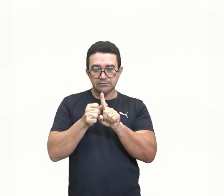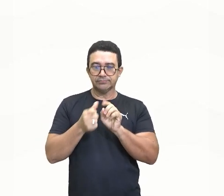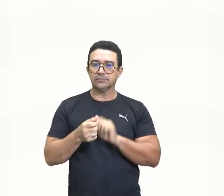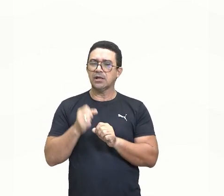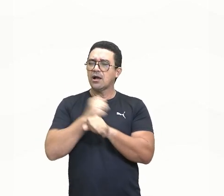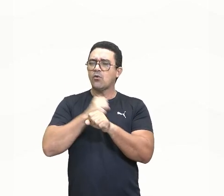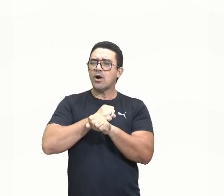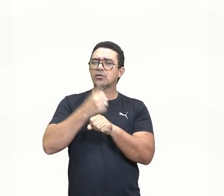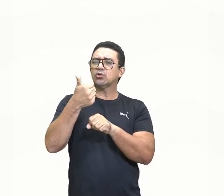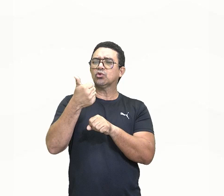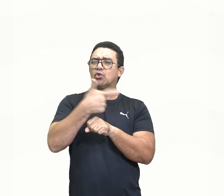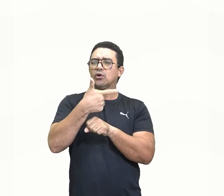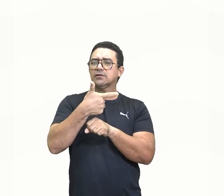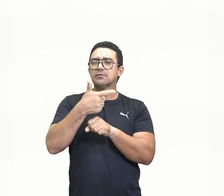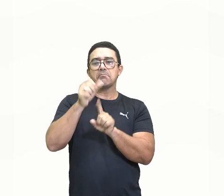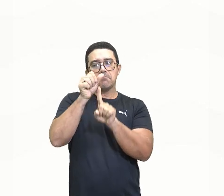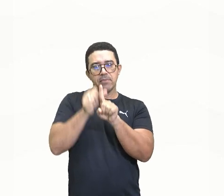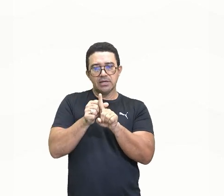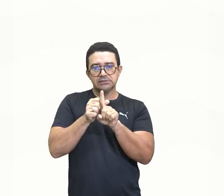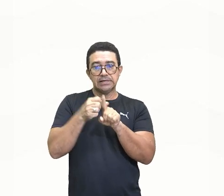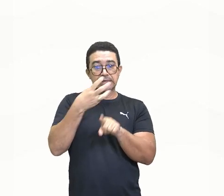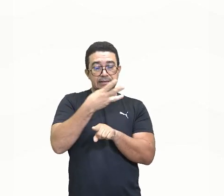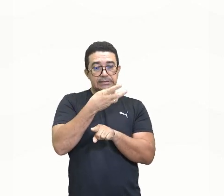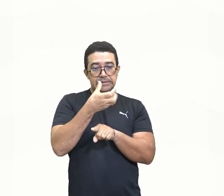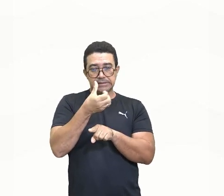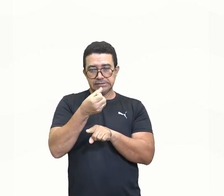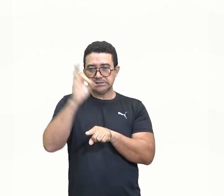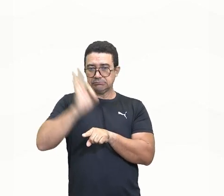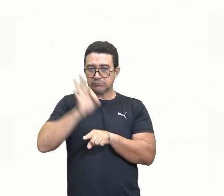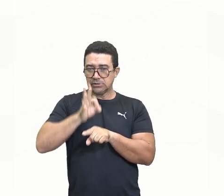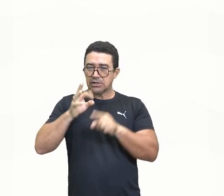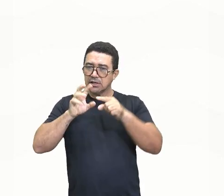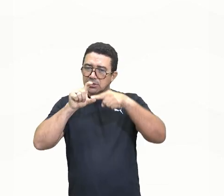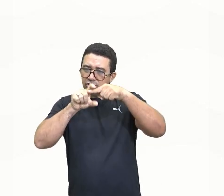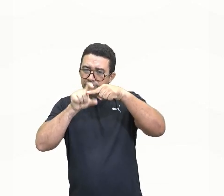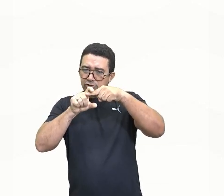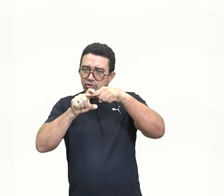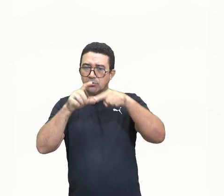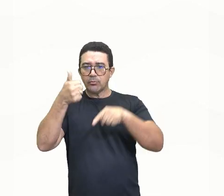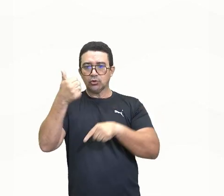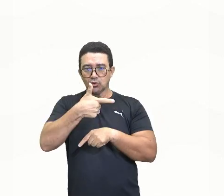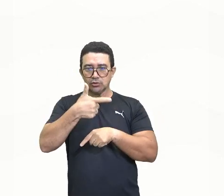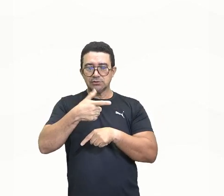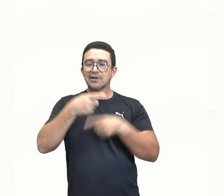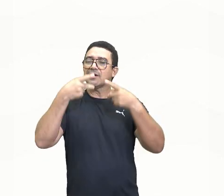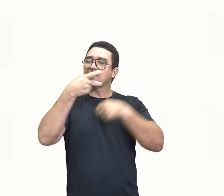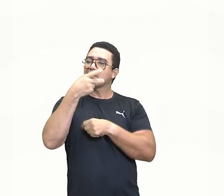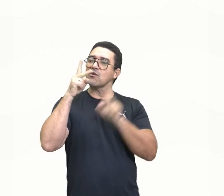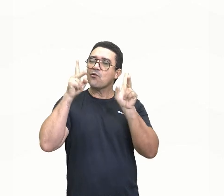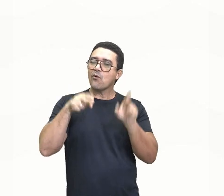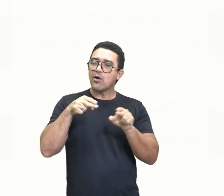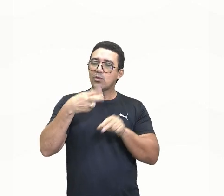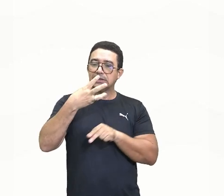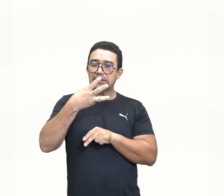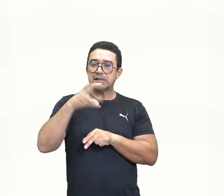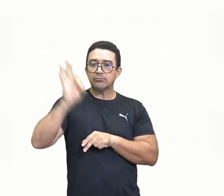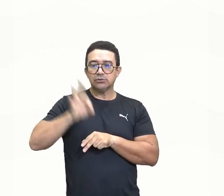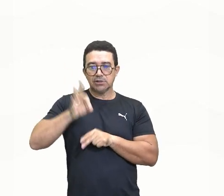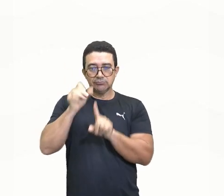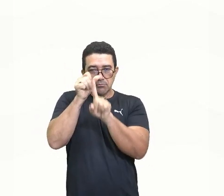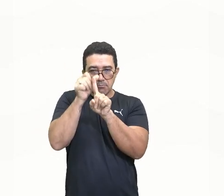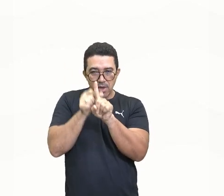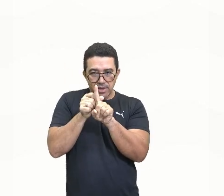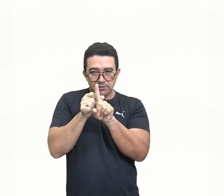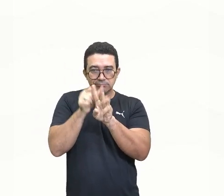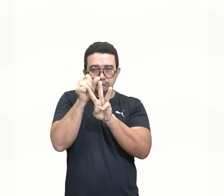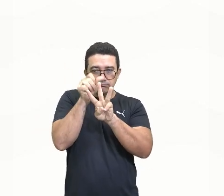tem 12 meses, então 36 dividido por 12 dá 3% ao mês. Mas a